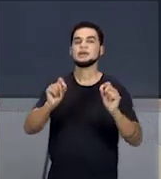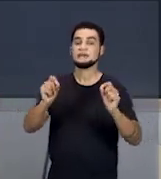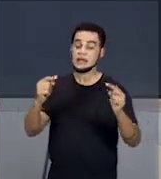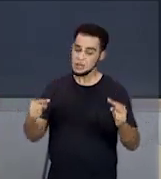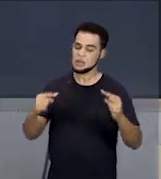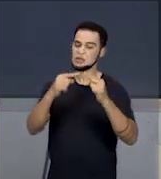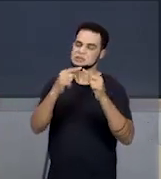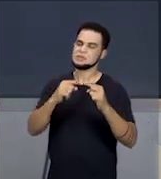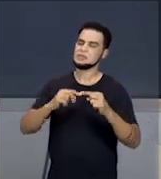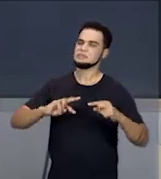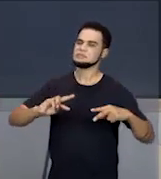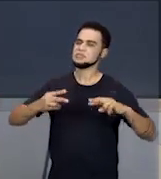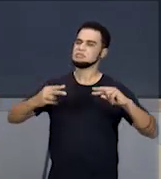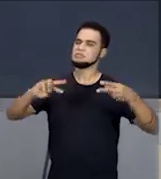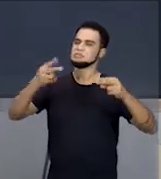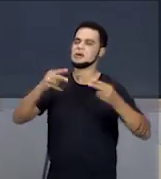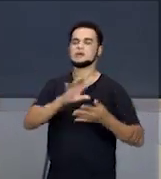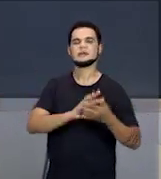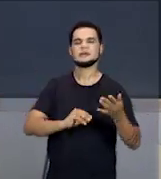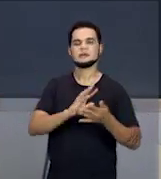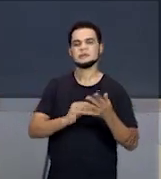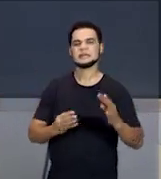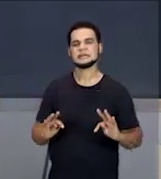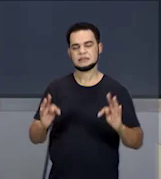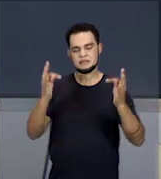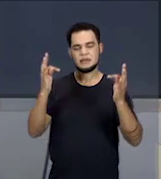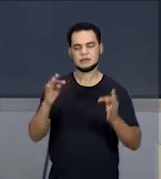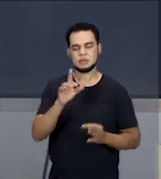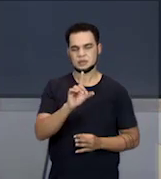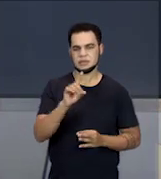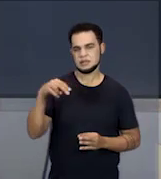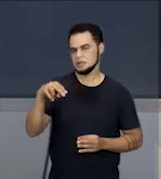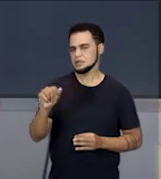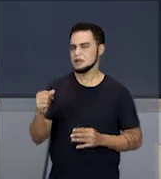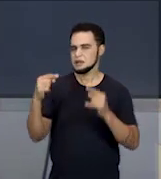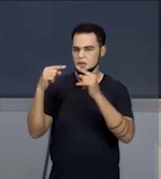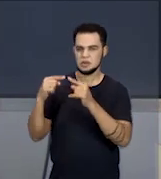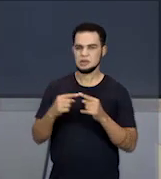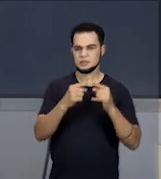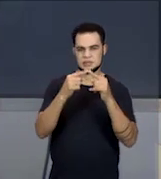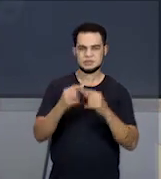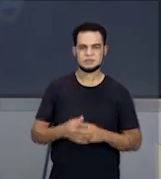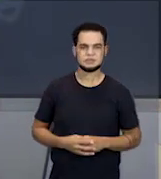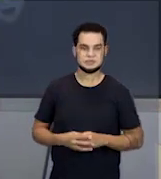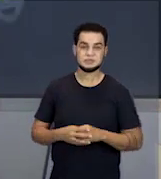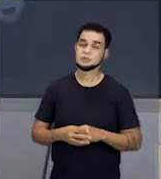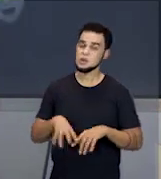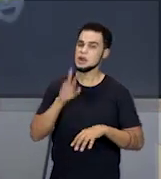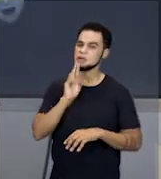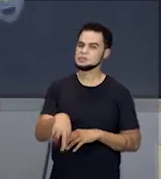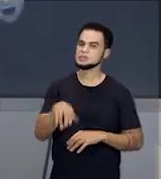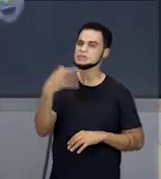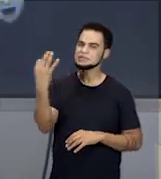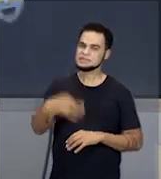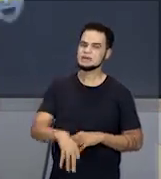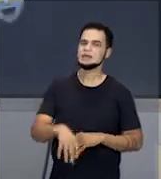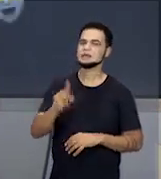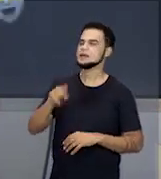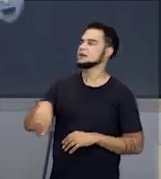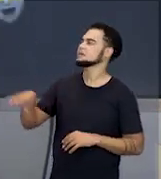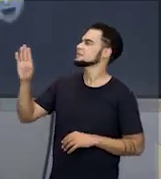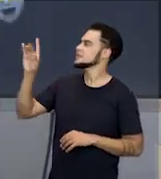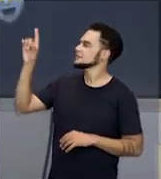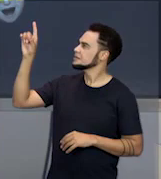ou para essa técnica de recombinação aí do DNA recombinante. Então, a alternativa correta vai ser o quê? A alternativa